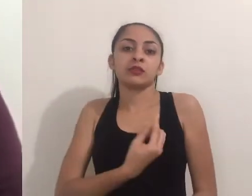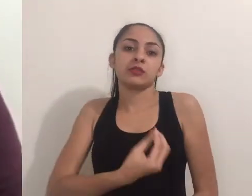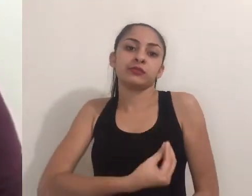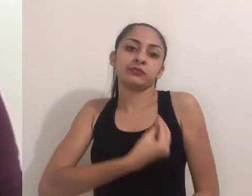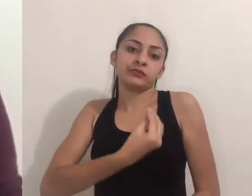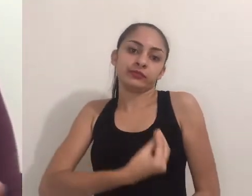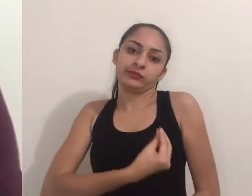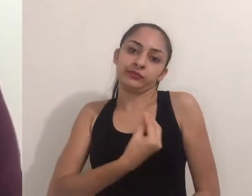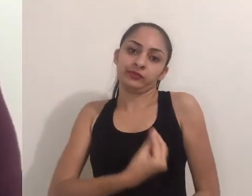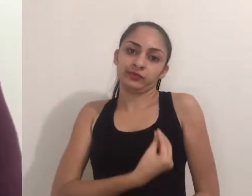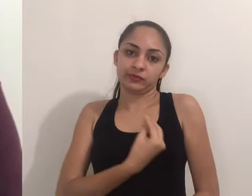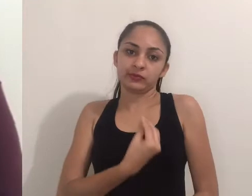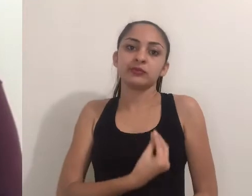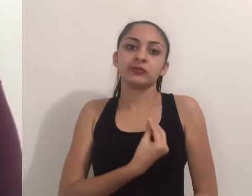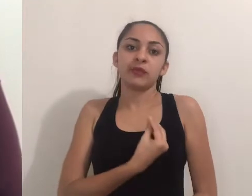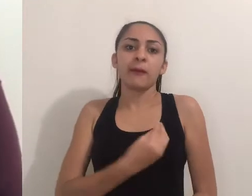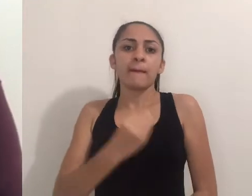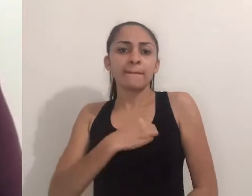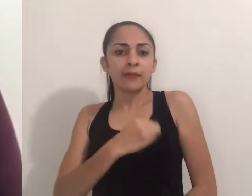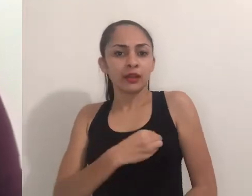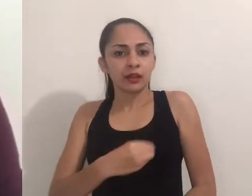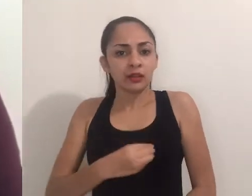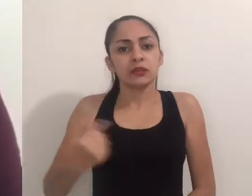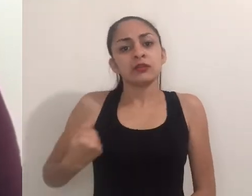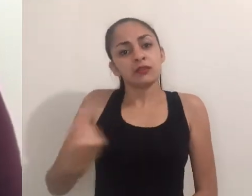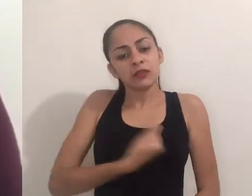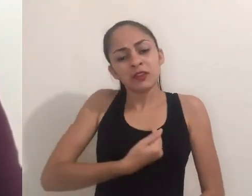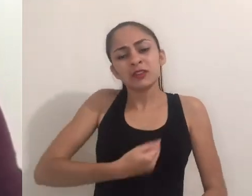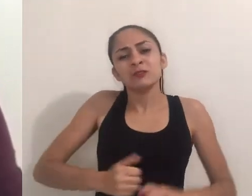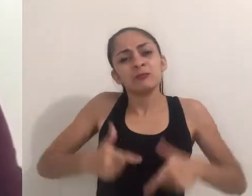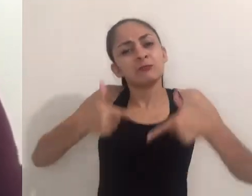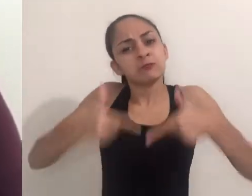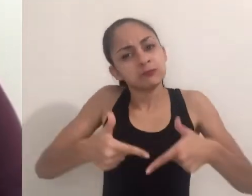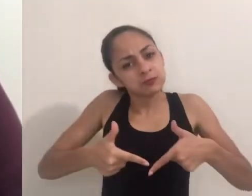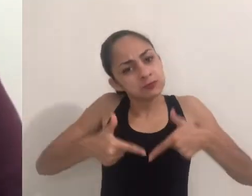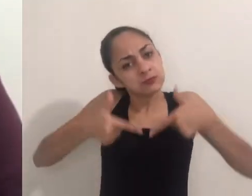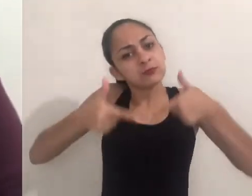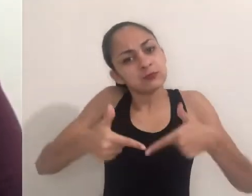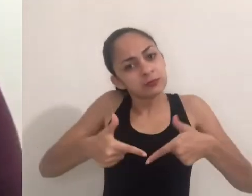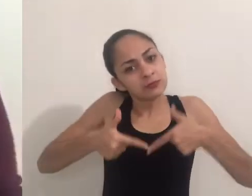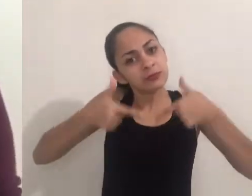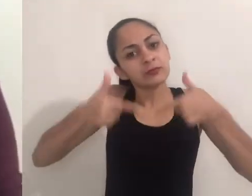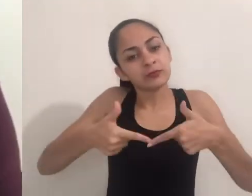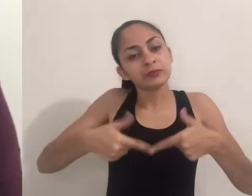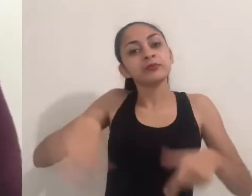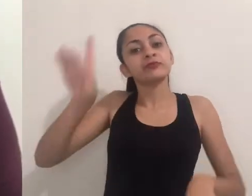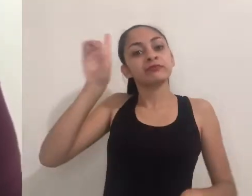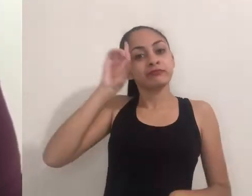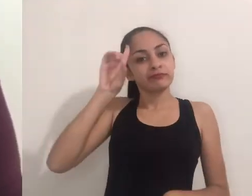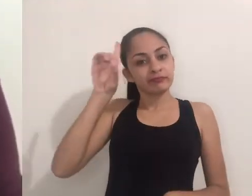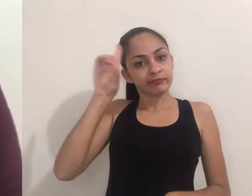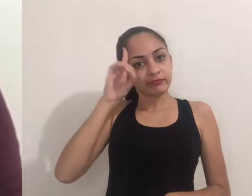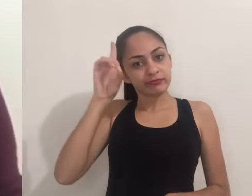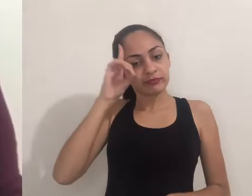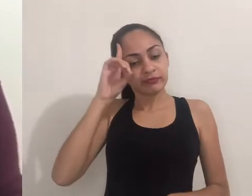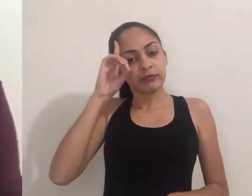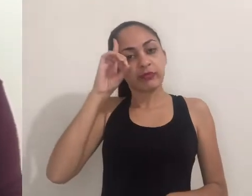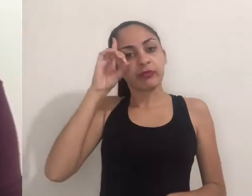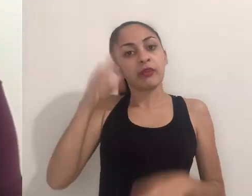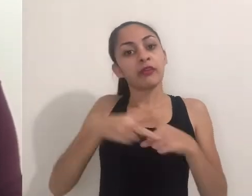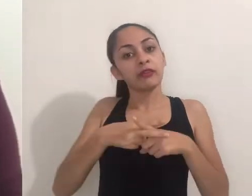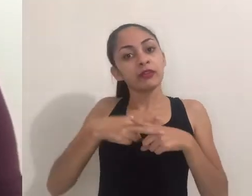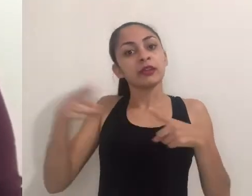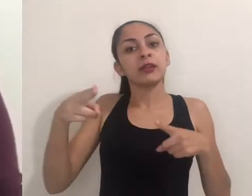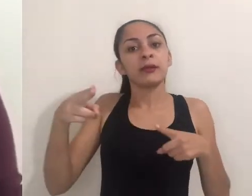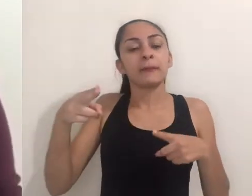ser combatido por nós dia após dia, constantemente. E eu fiz refletindo